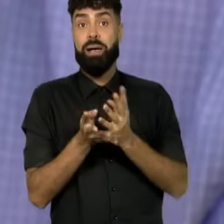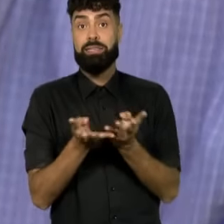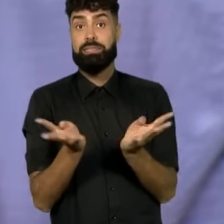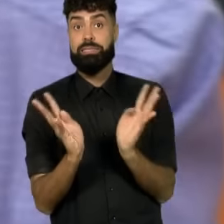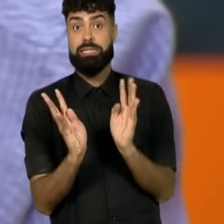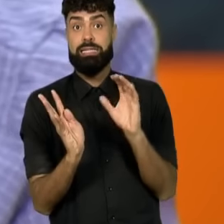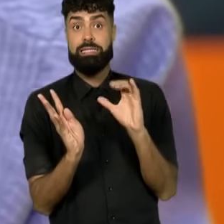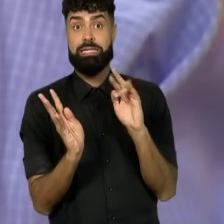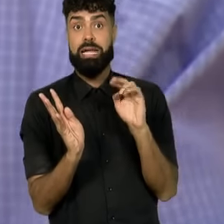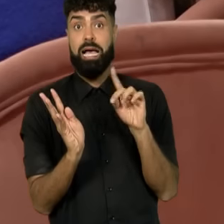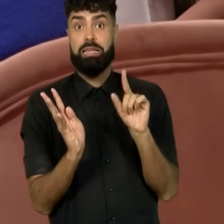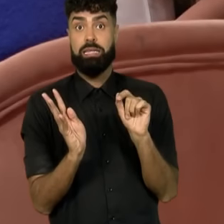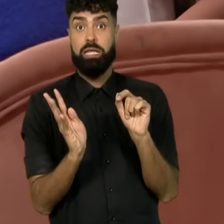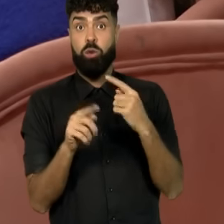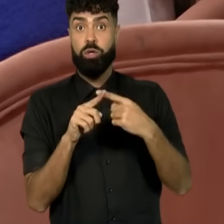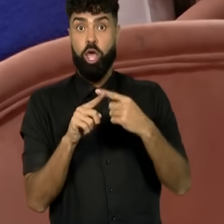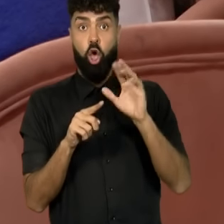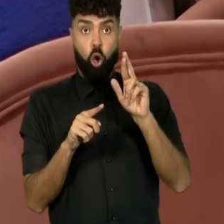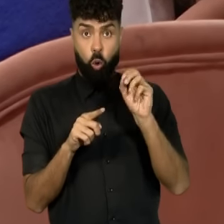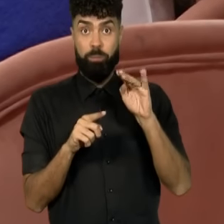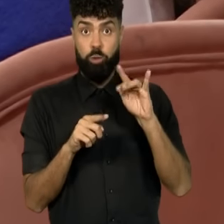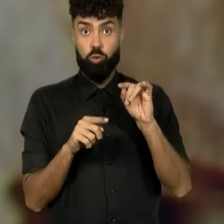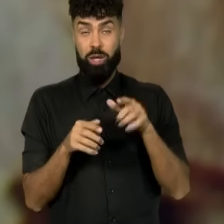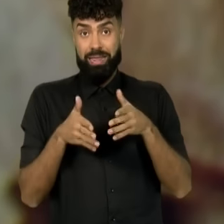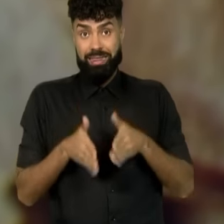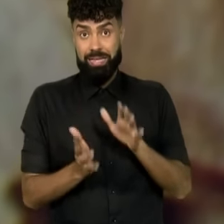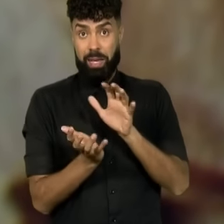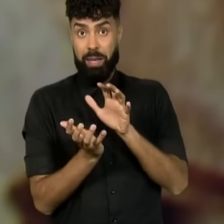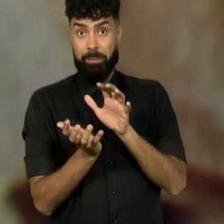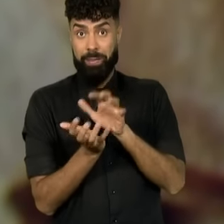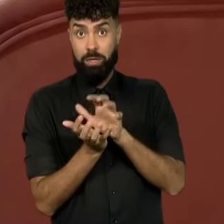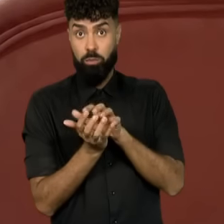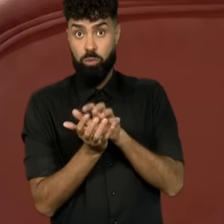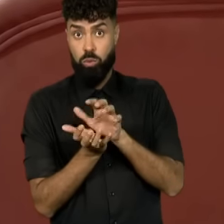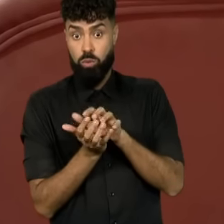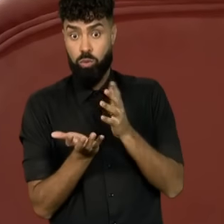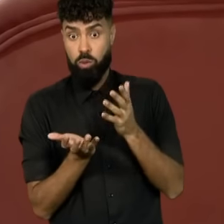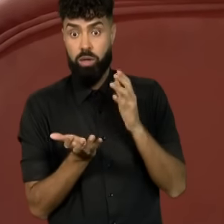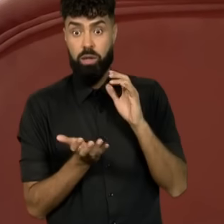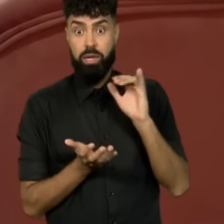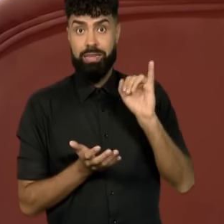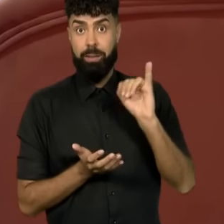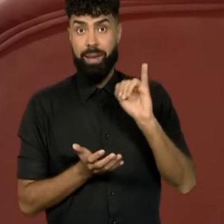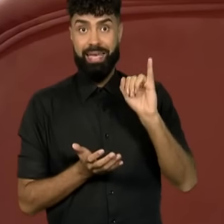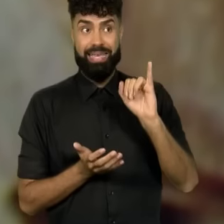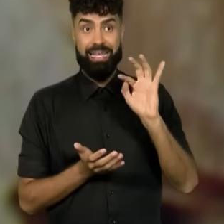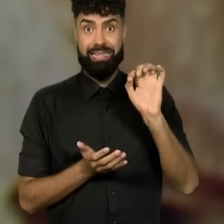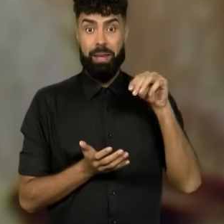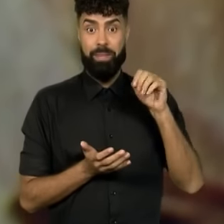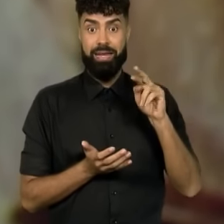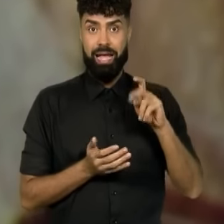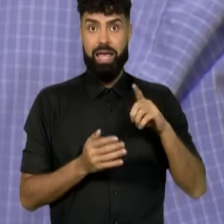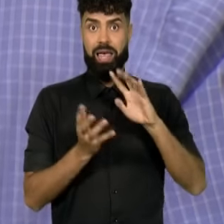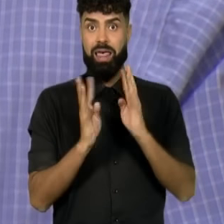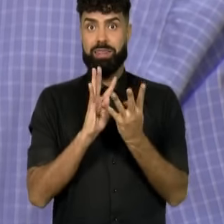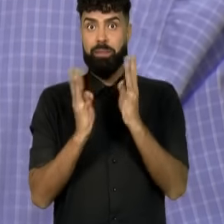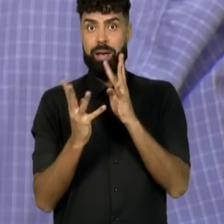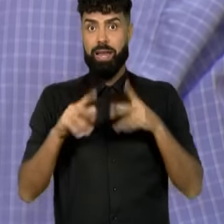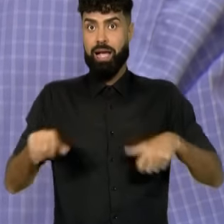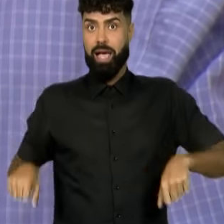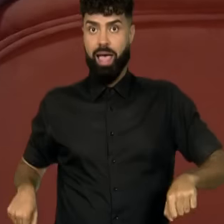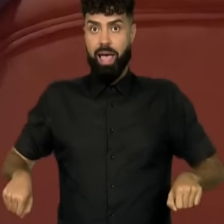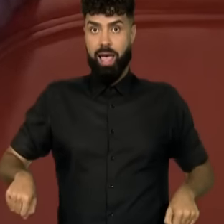o Romildo, ele era de Pernambuco. De Amaralina, lá de Itamaracá. Lia de Itamaracá. Ciranda da Lia de Itamaracá. Teve